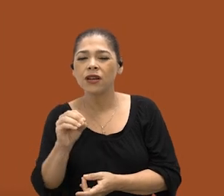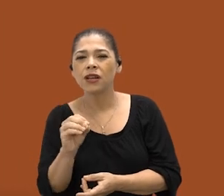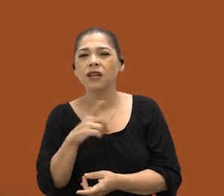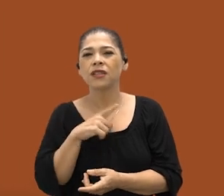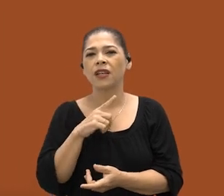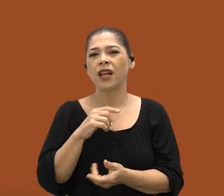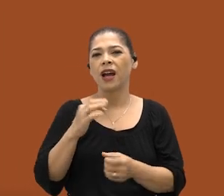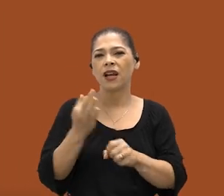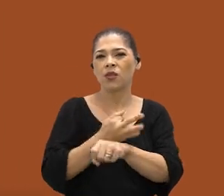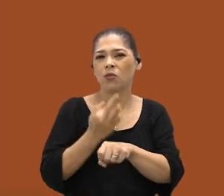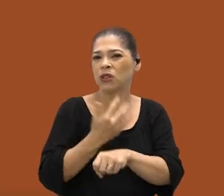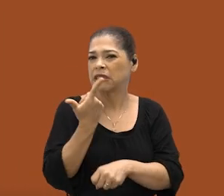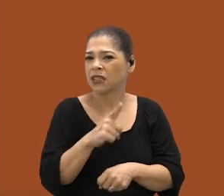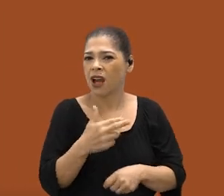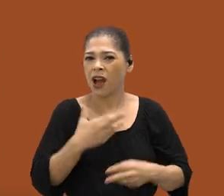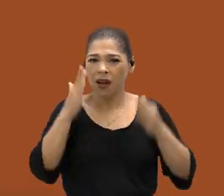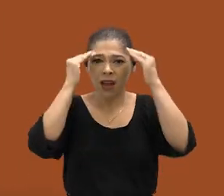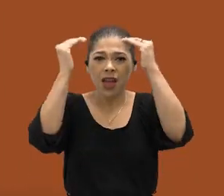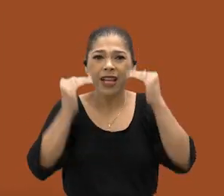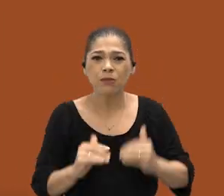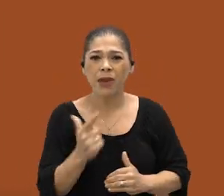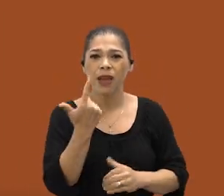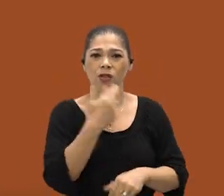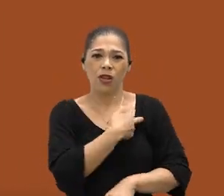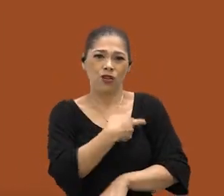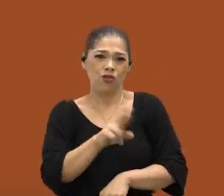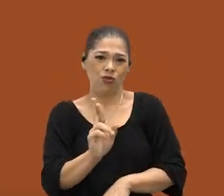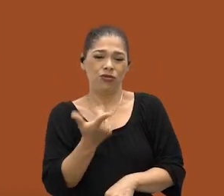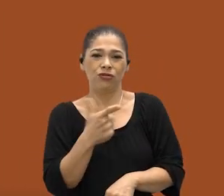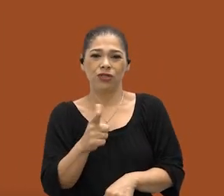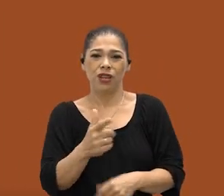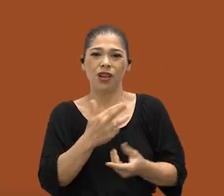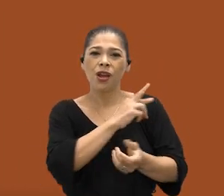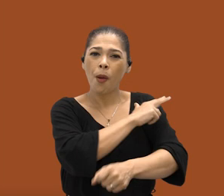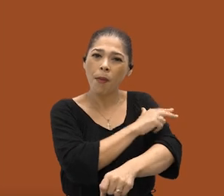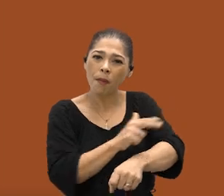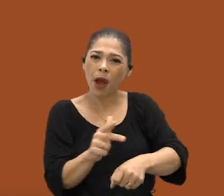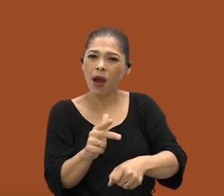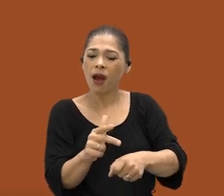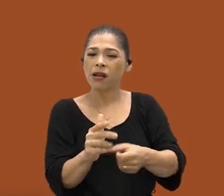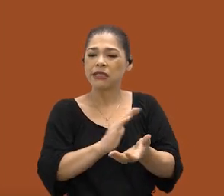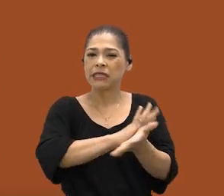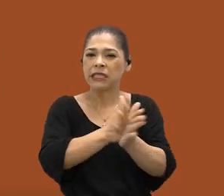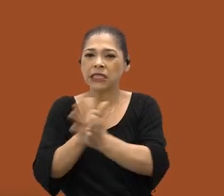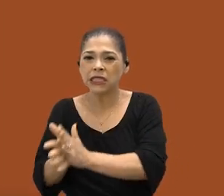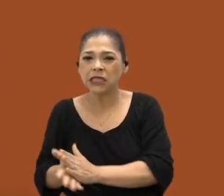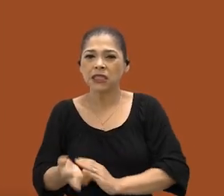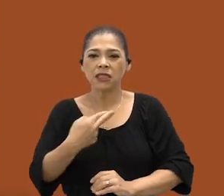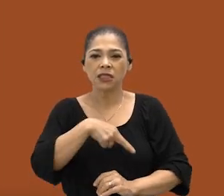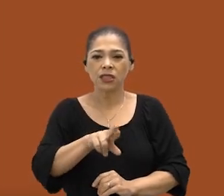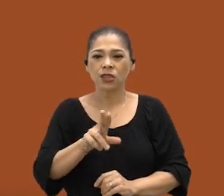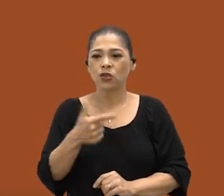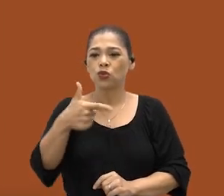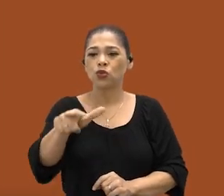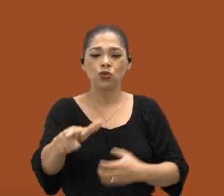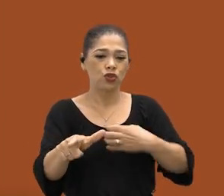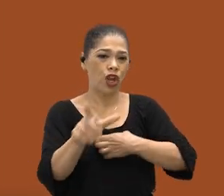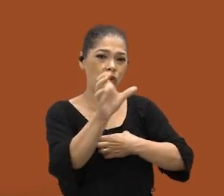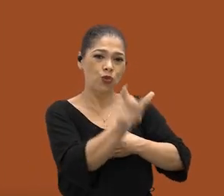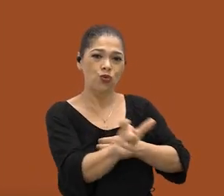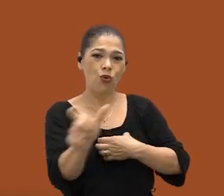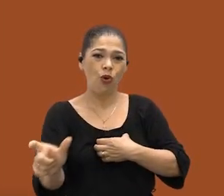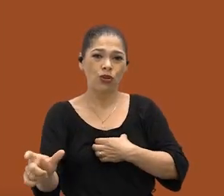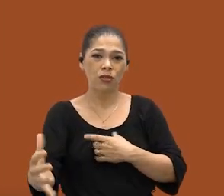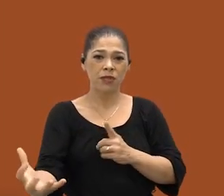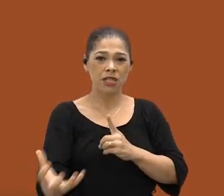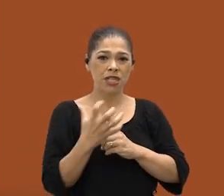ressignificação da intolerância religiosa por um racismo religioso ou seja não é somente a religião do outro jeito do